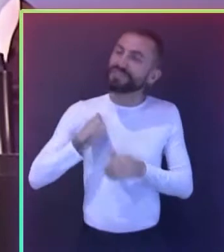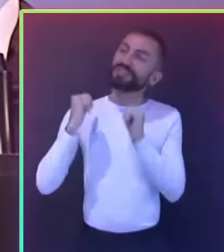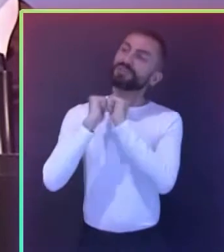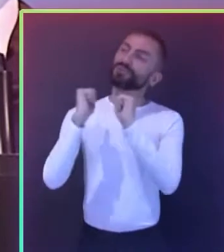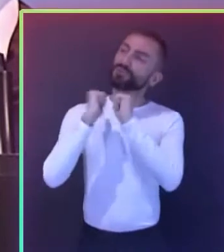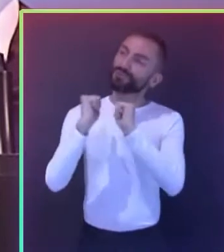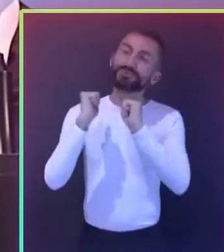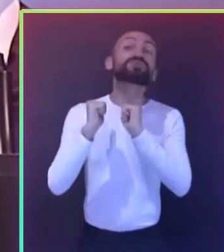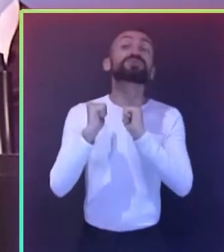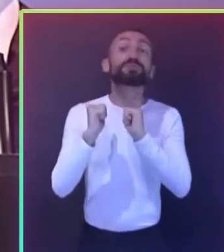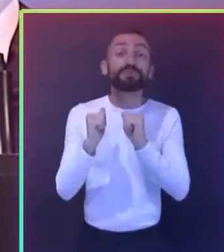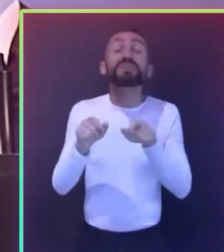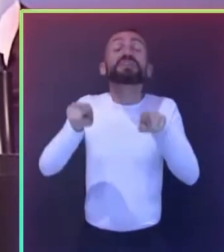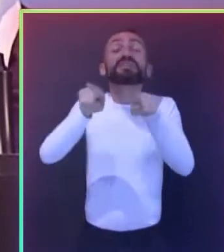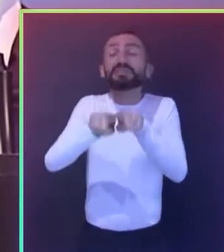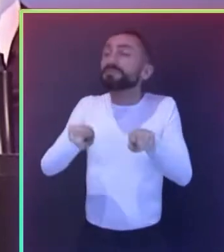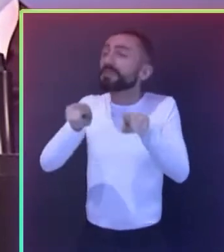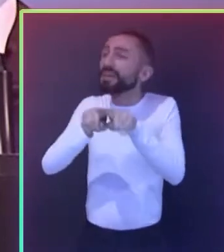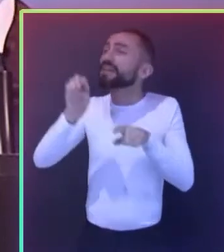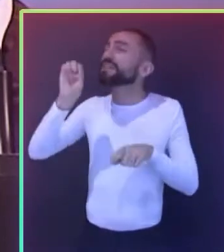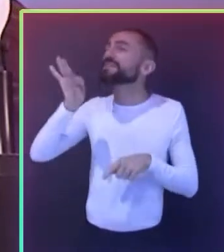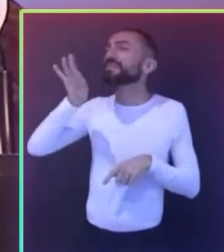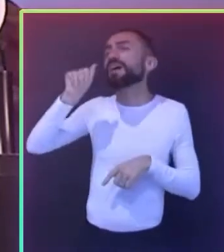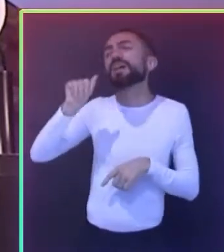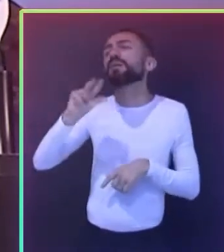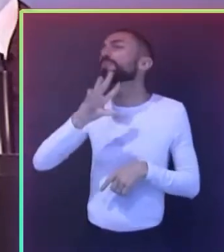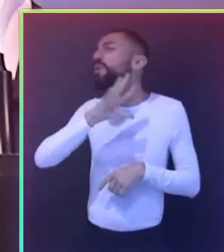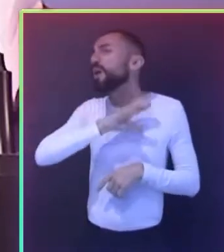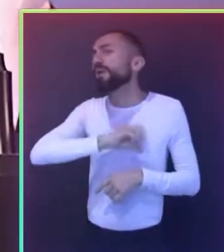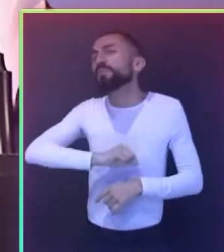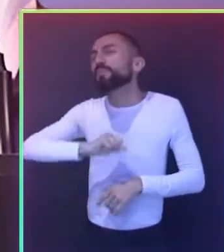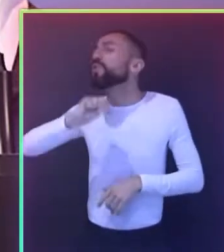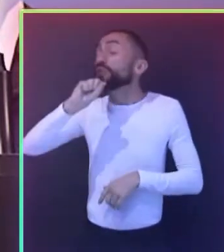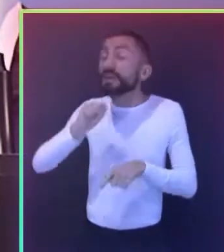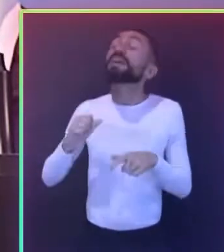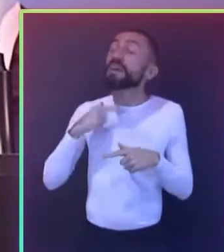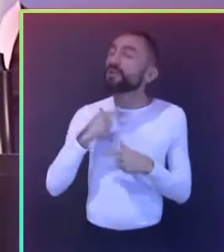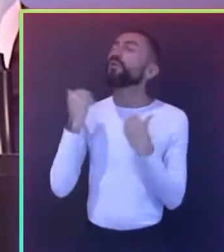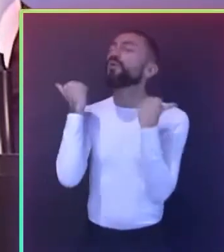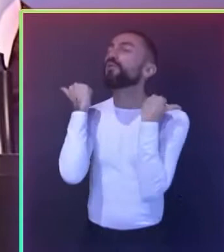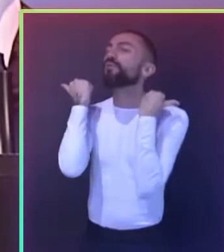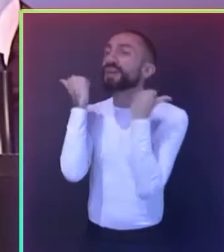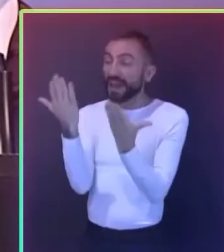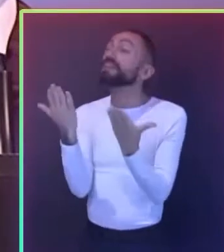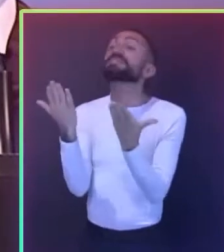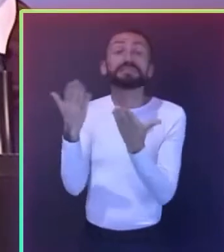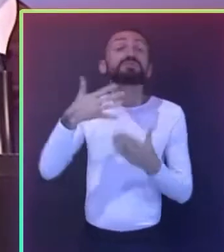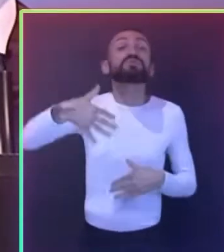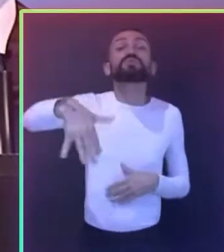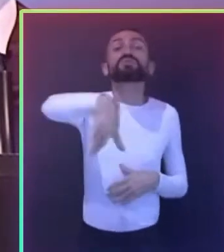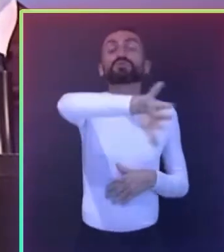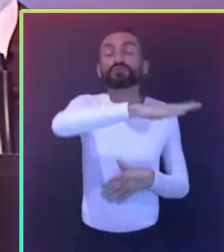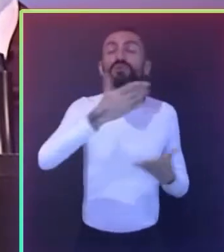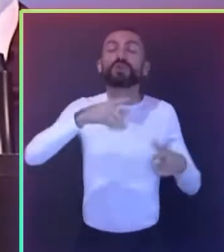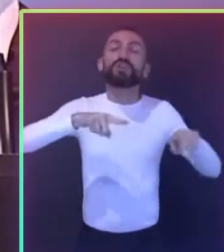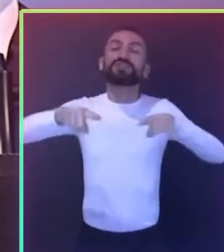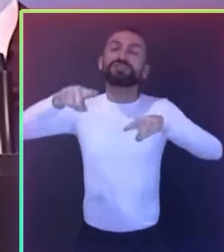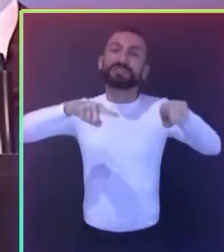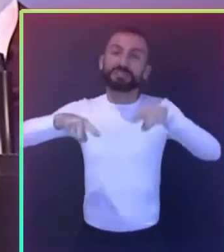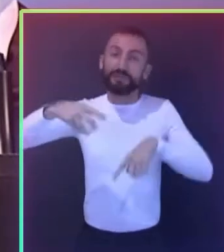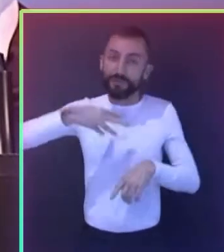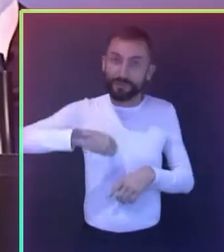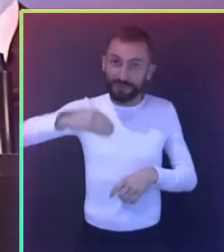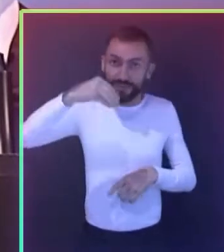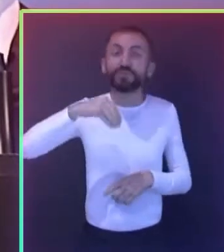vida a você externo meu amor incondicional e ofereço esta gestão os meus